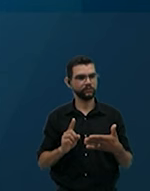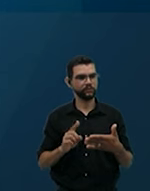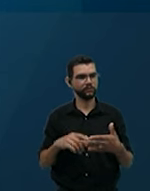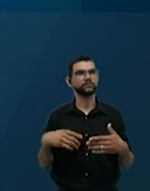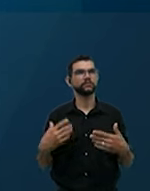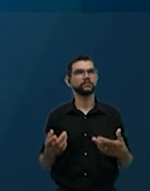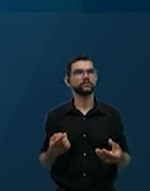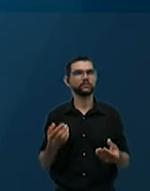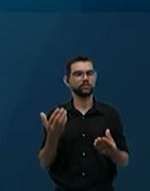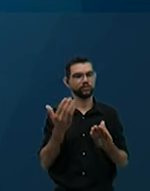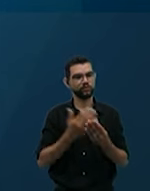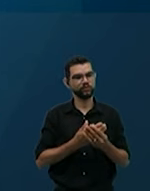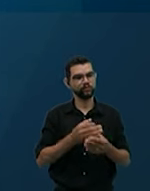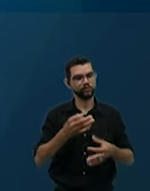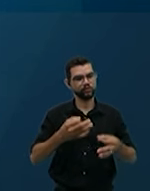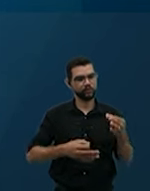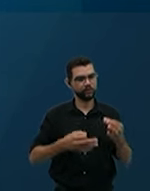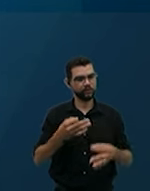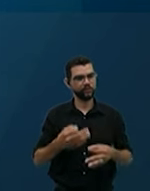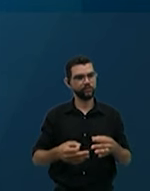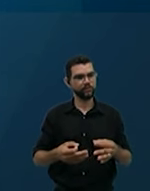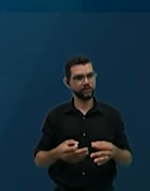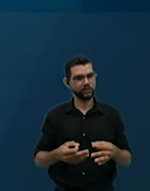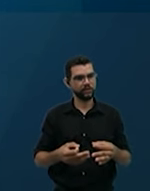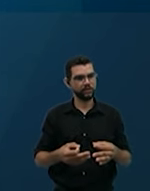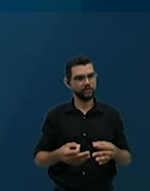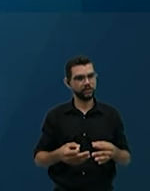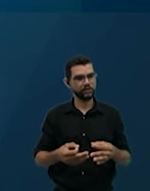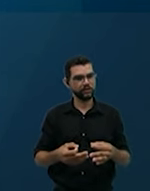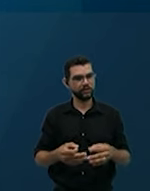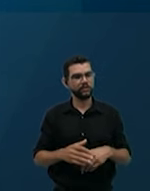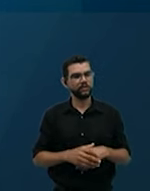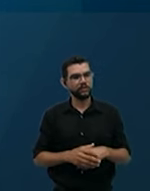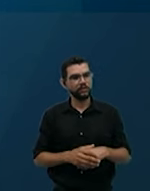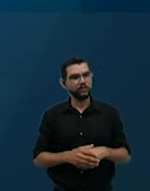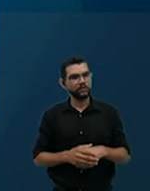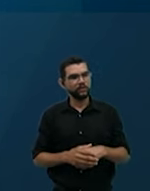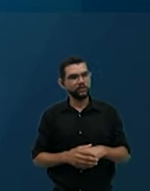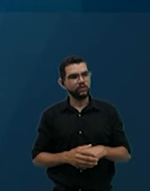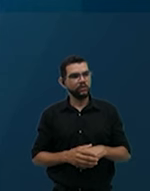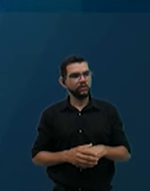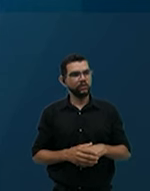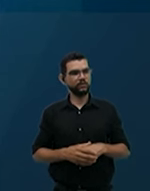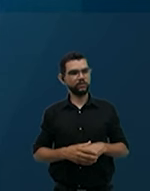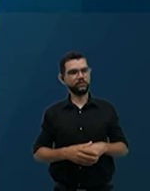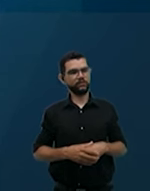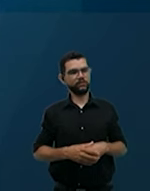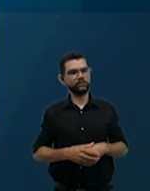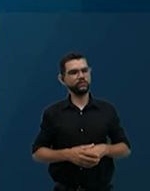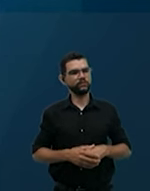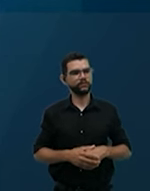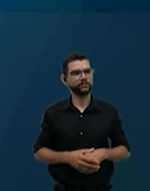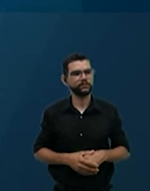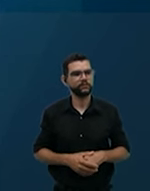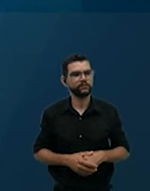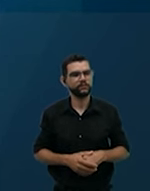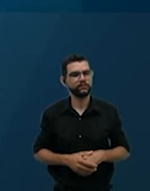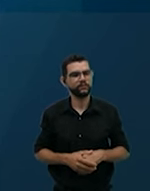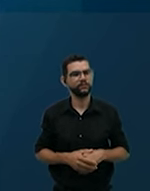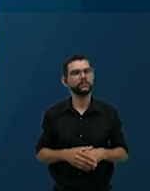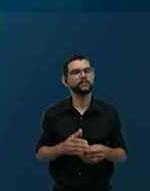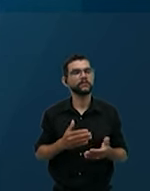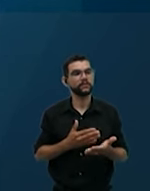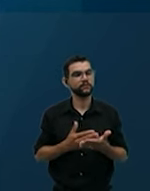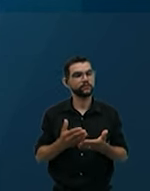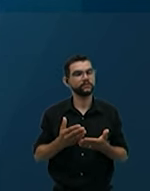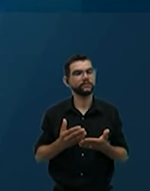ritos repetitivos, no tema 1251 desse tribunal, tem por escopo definir o termo inicial dos juros de mora,